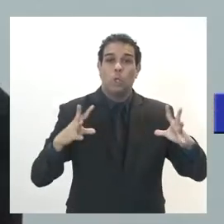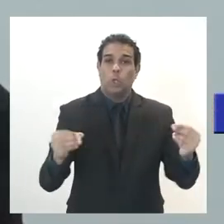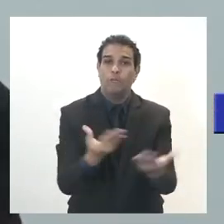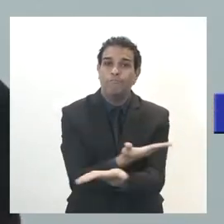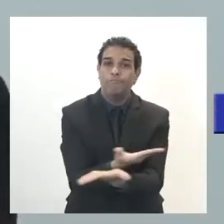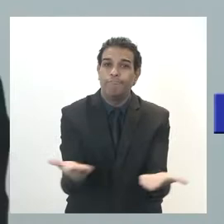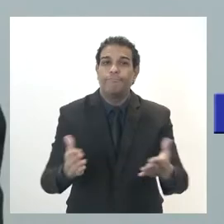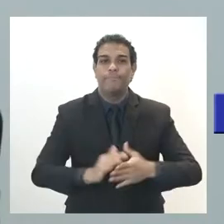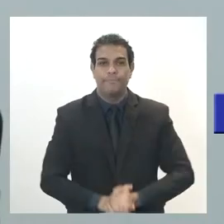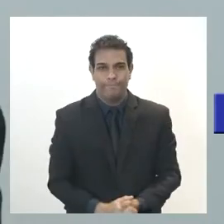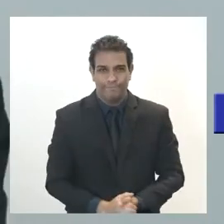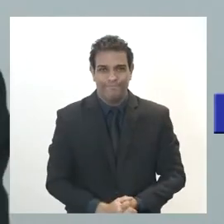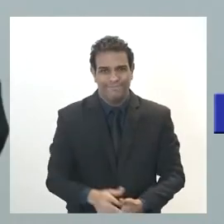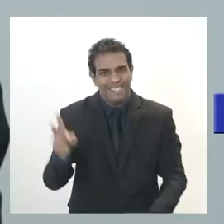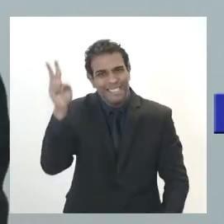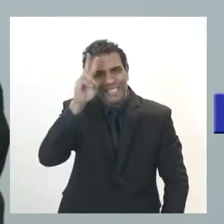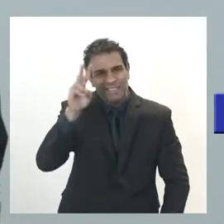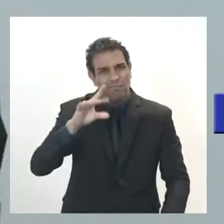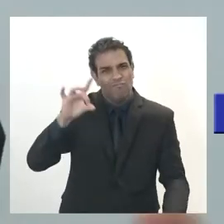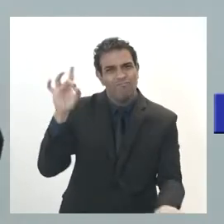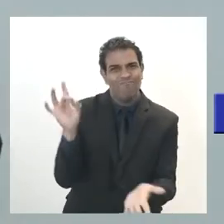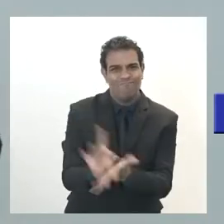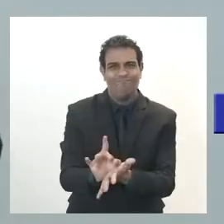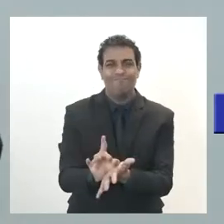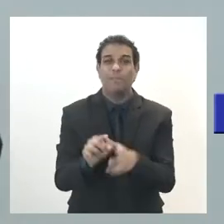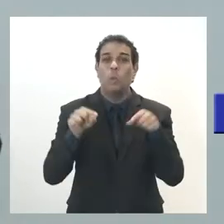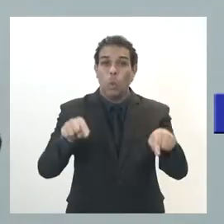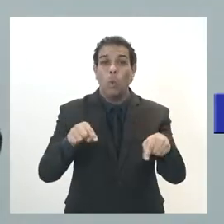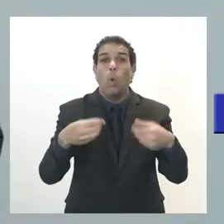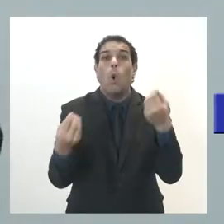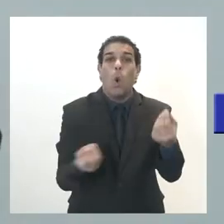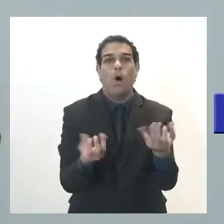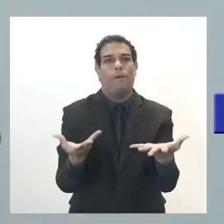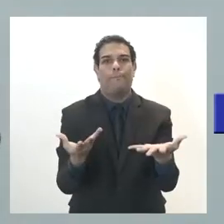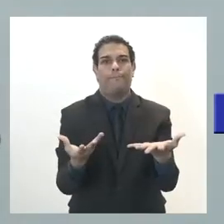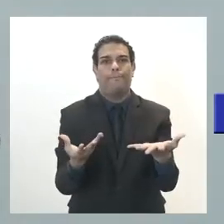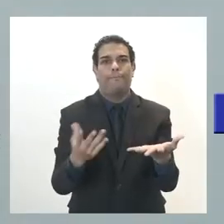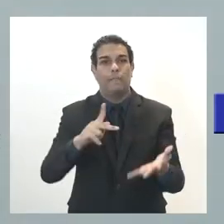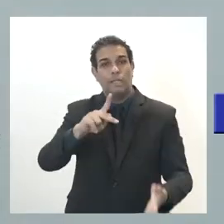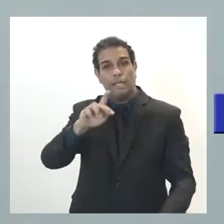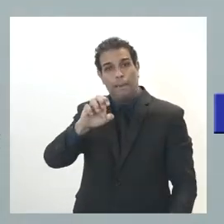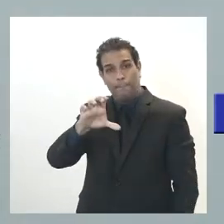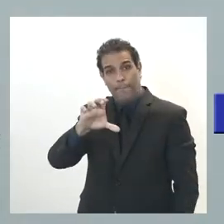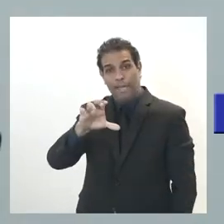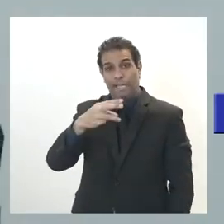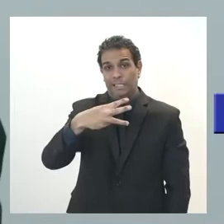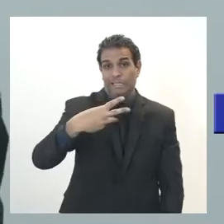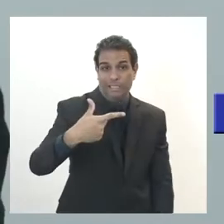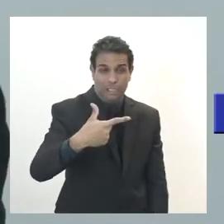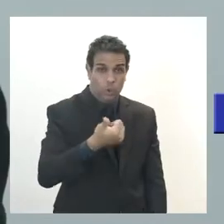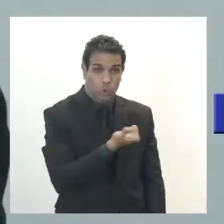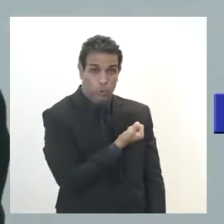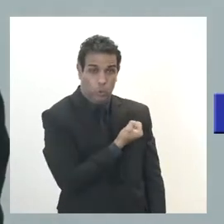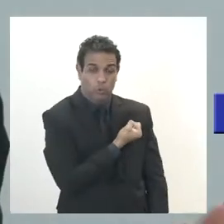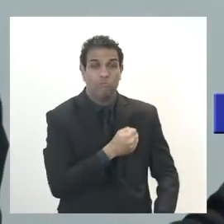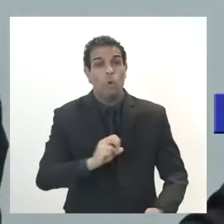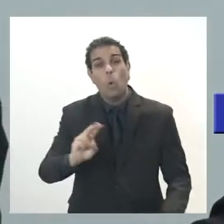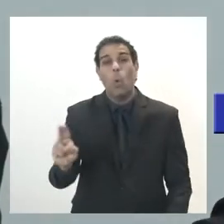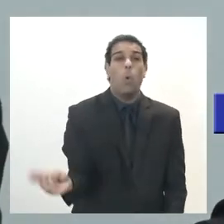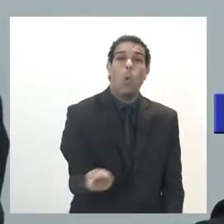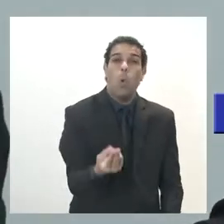fazer menção também o que disse o Deputado Paulo Ramos de fato seja em função da PEC 32 o esteja em